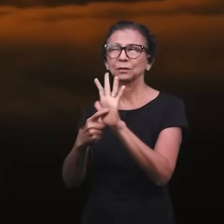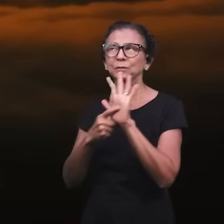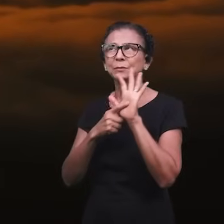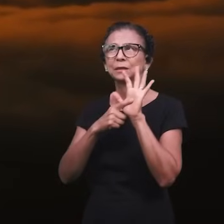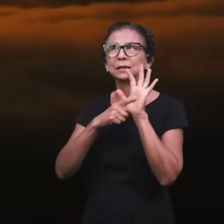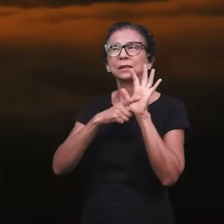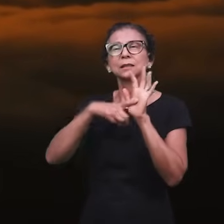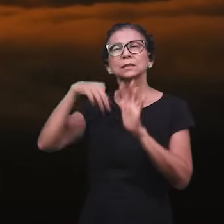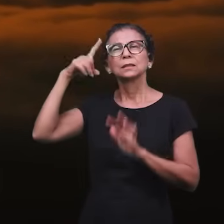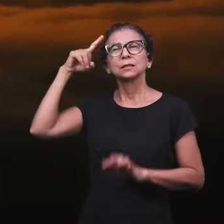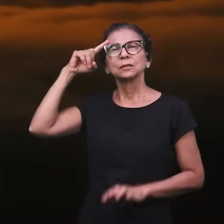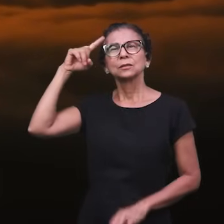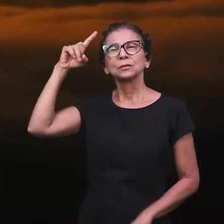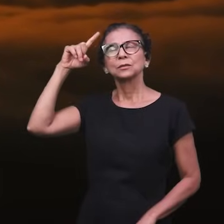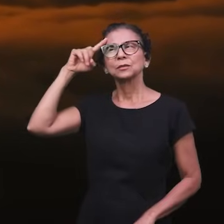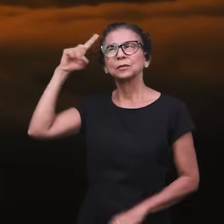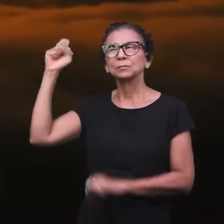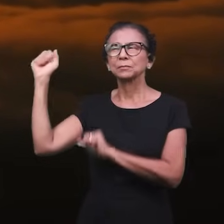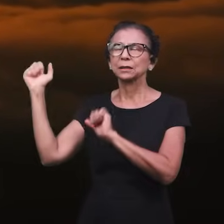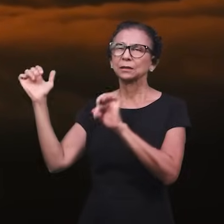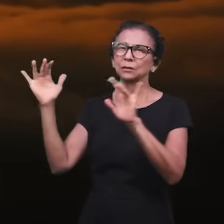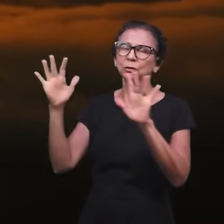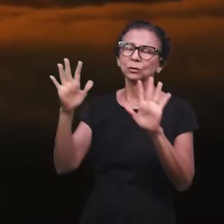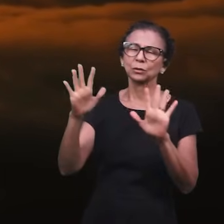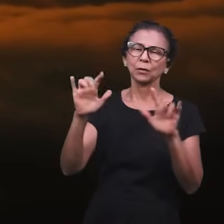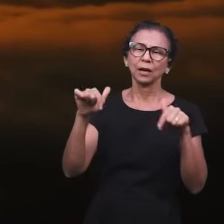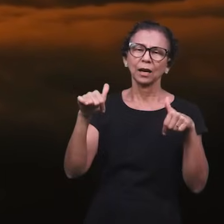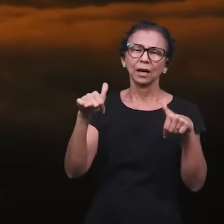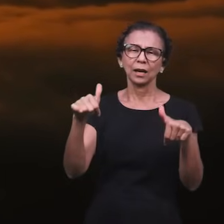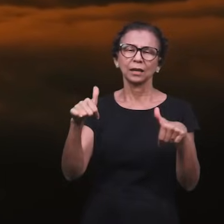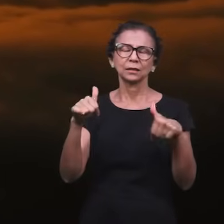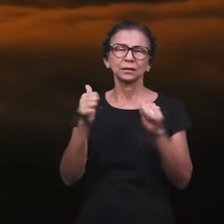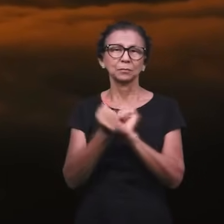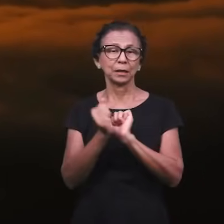sempre a iluminar.